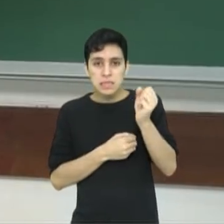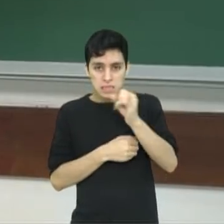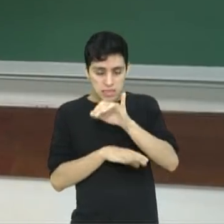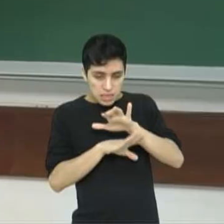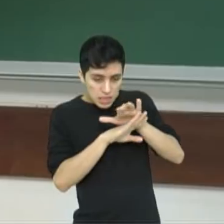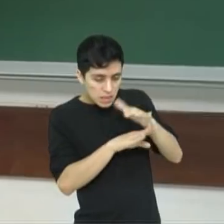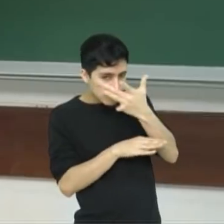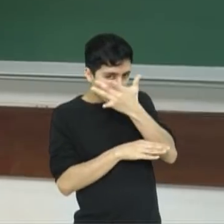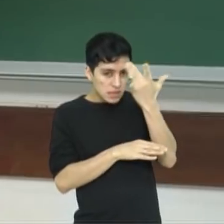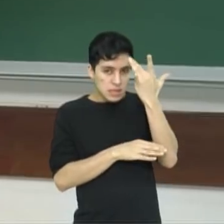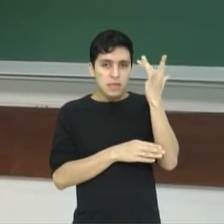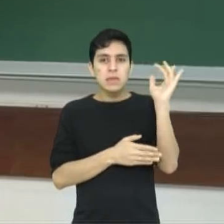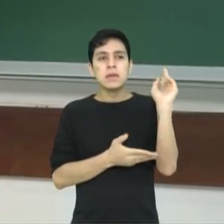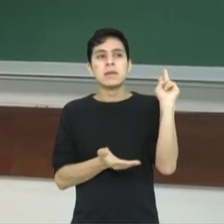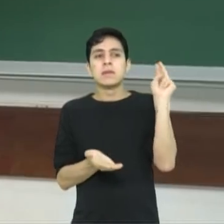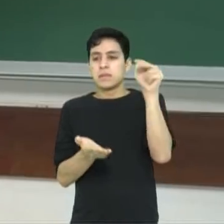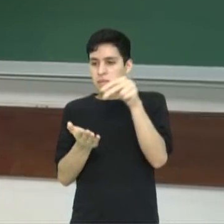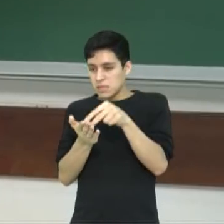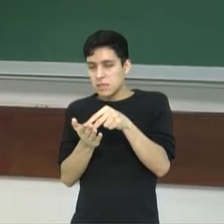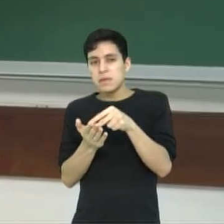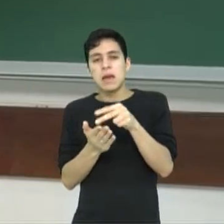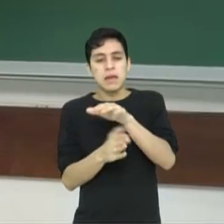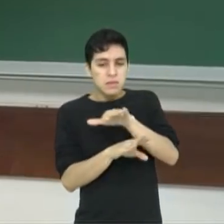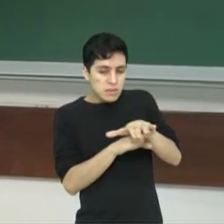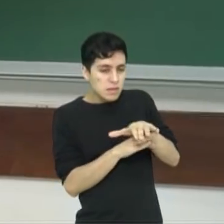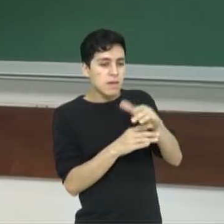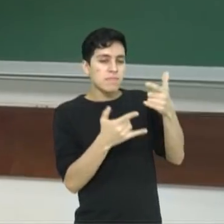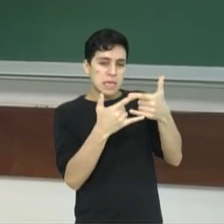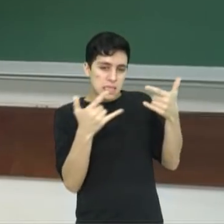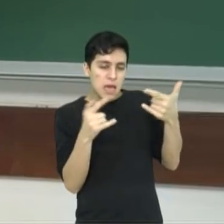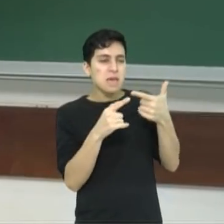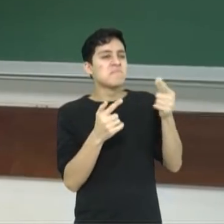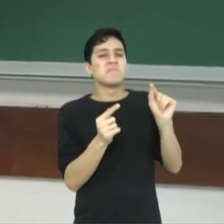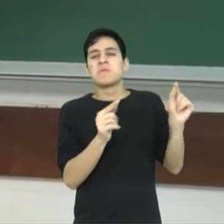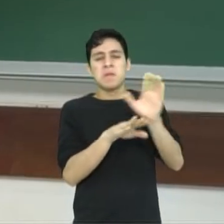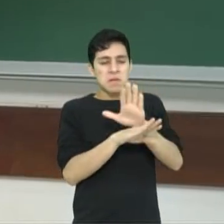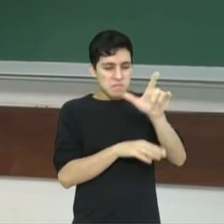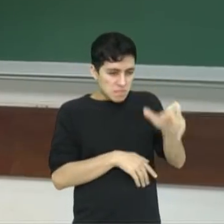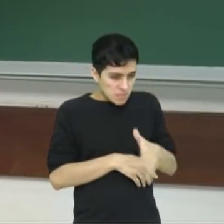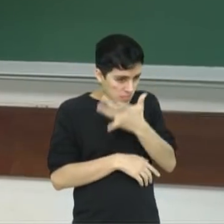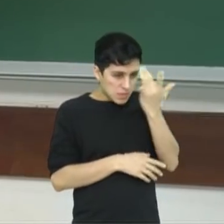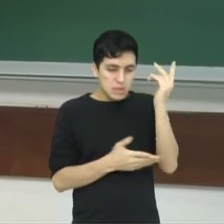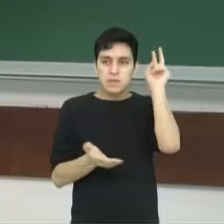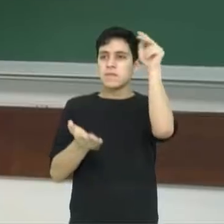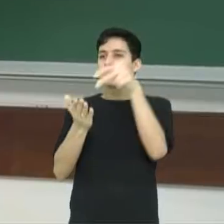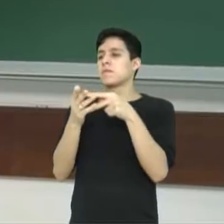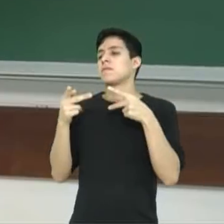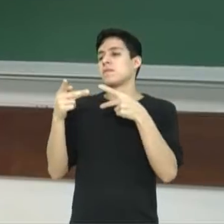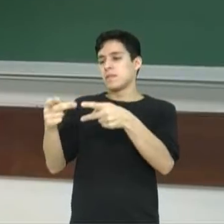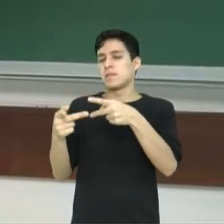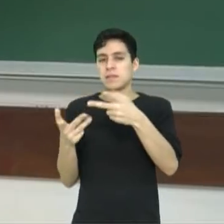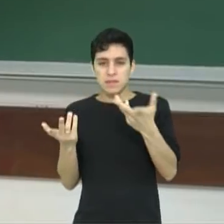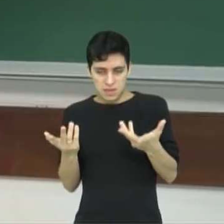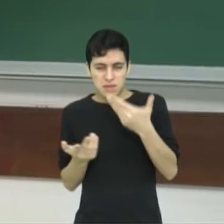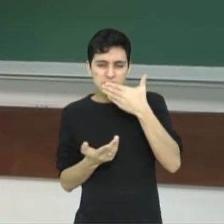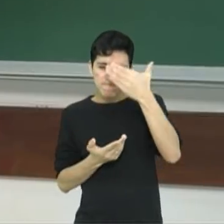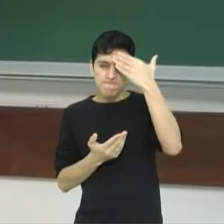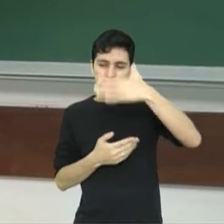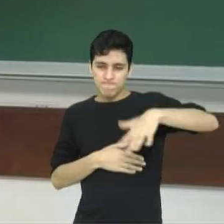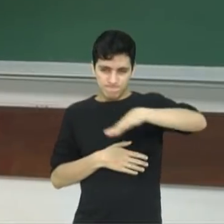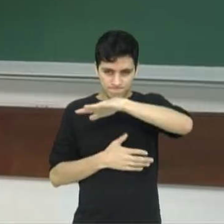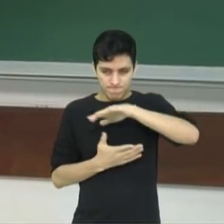árabe, se seriam os filhos de Maomé ou os generais, né, líderes locais do Maomé, né,